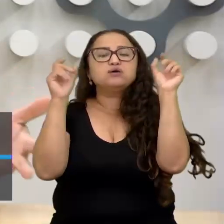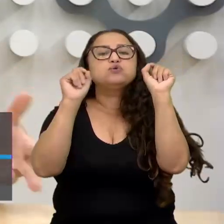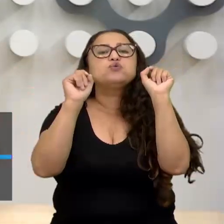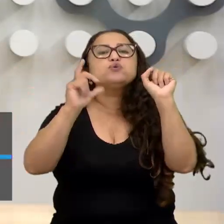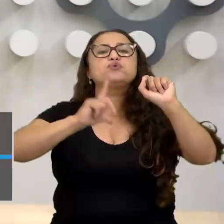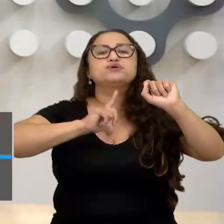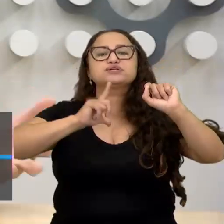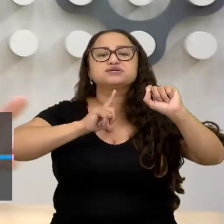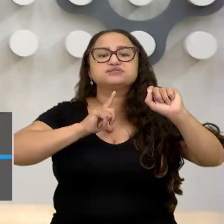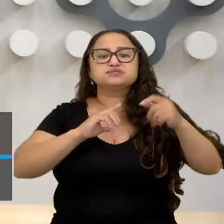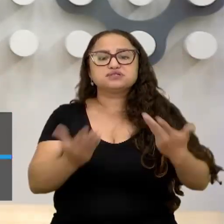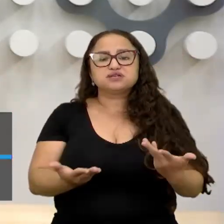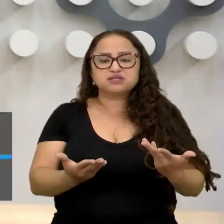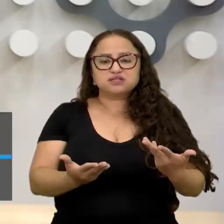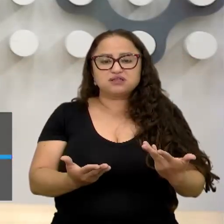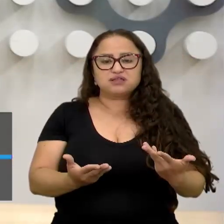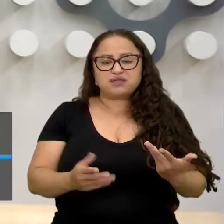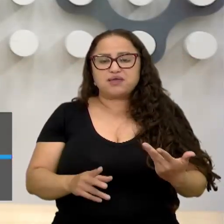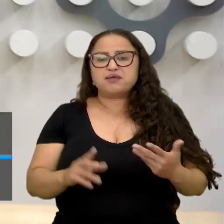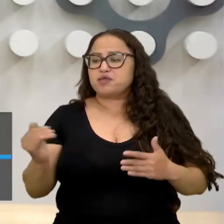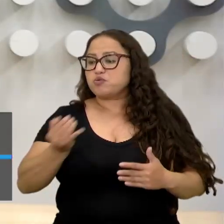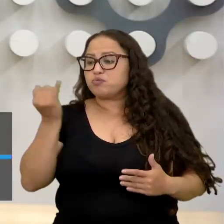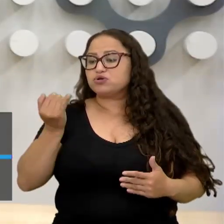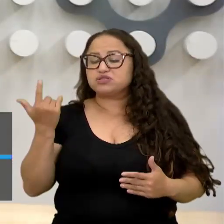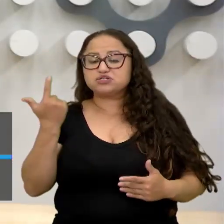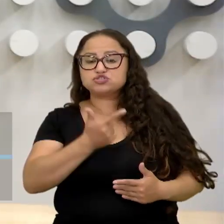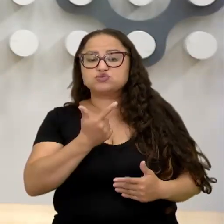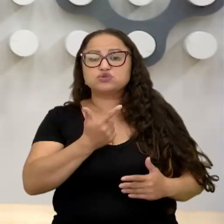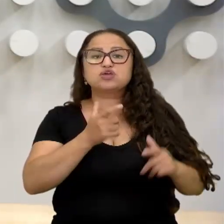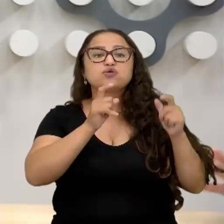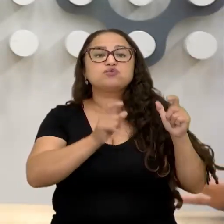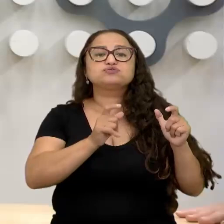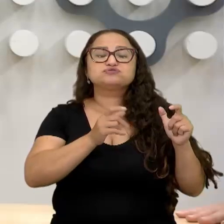local, todo mundo é muito mais importante do que ele, né? Ele se perde enquanto